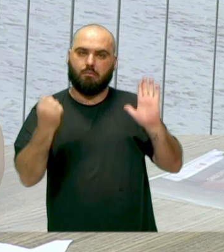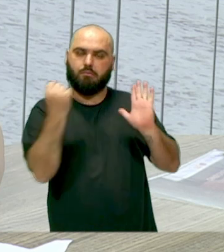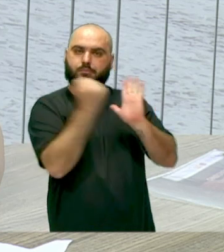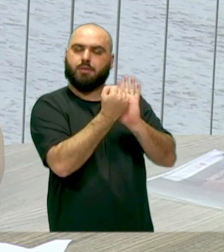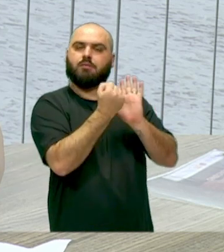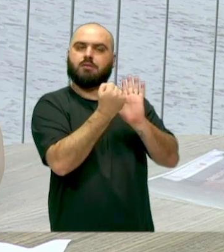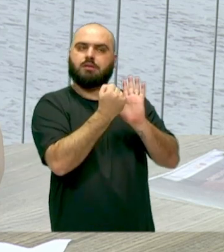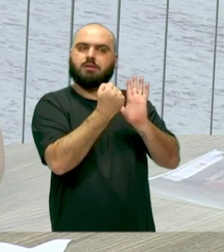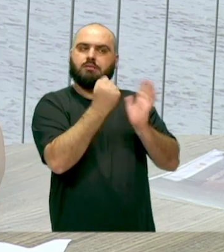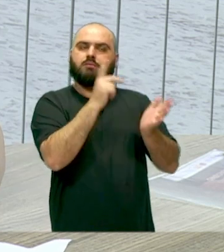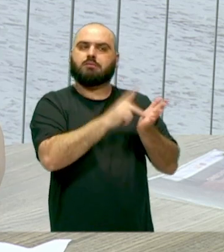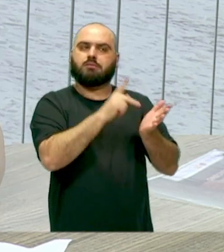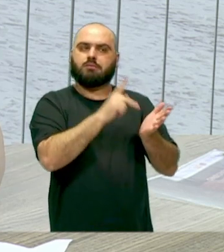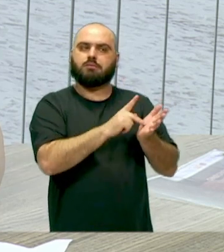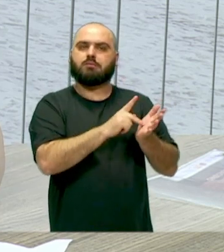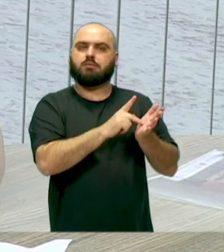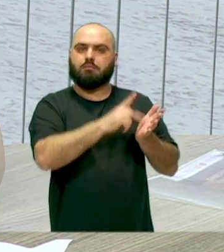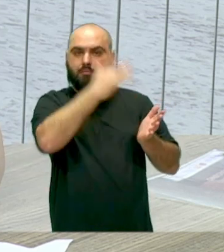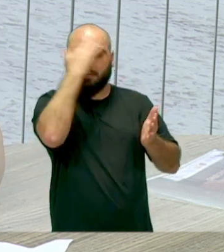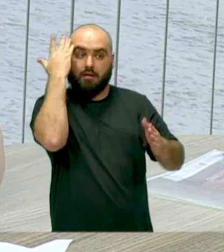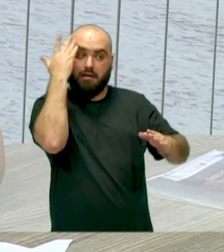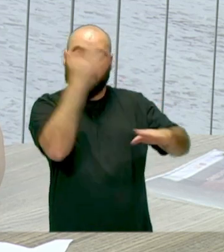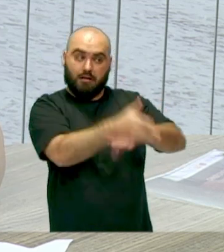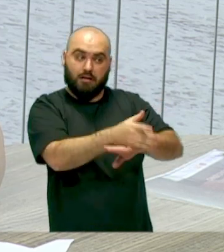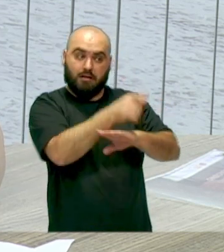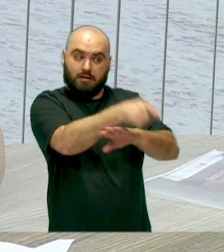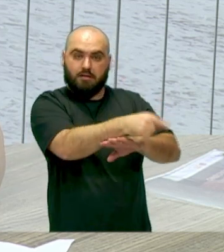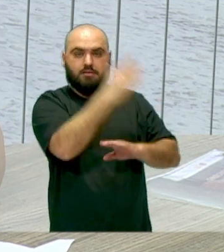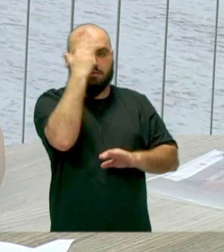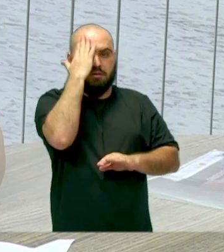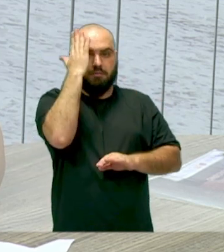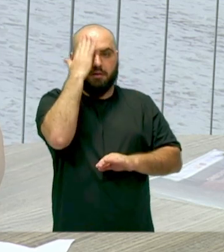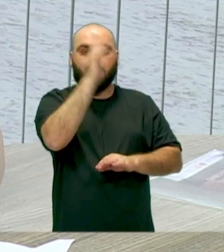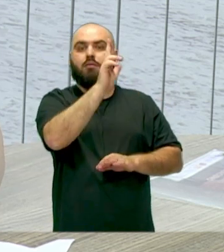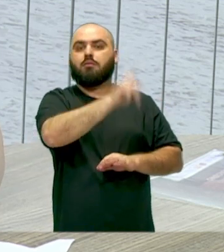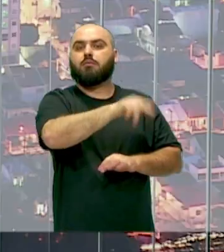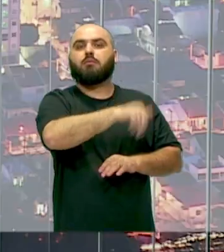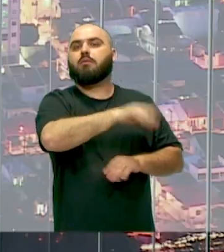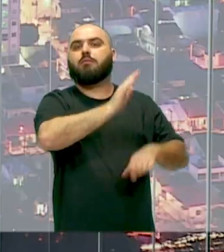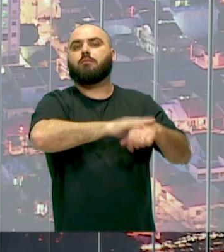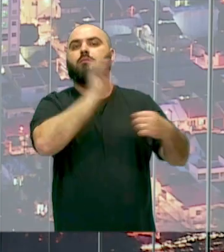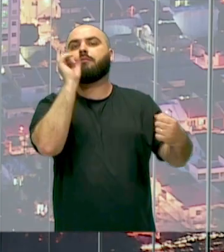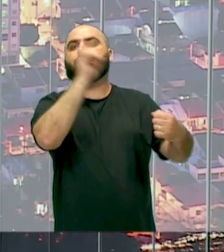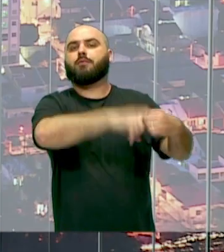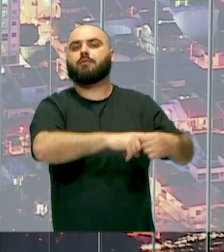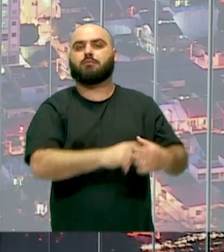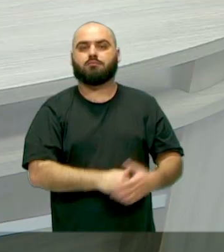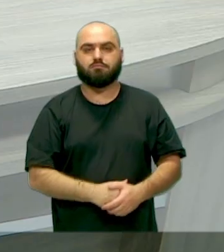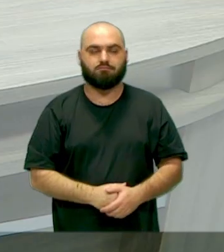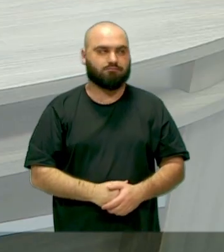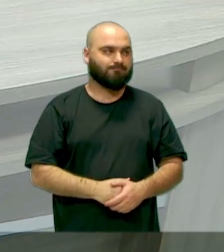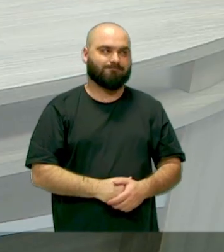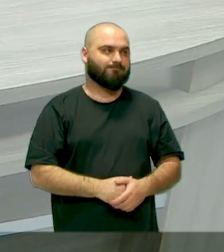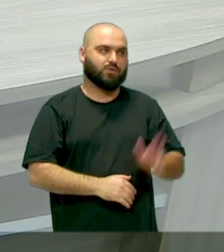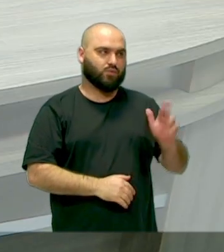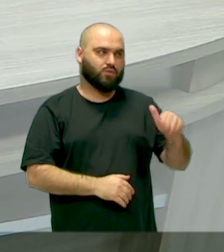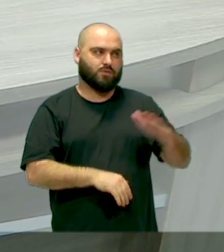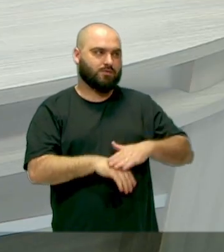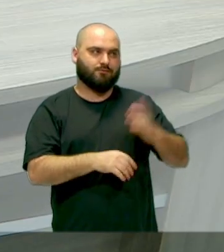que quem entrava ali sabia que nunca mais voltava para casa.